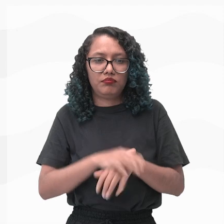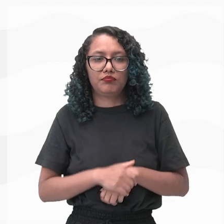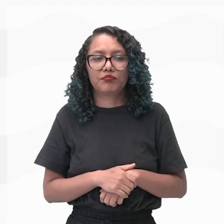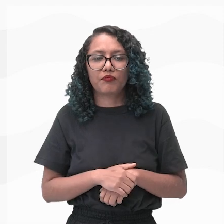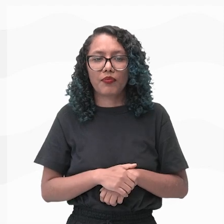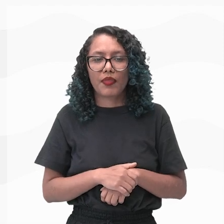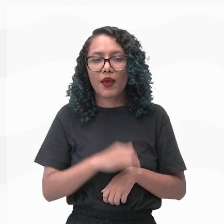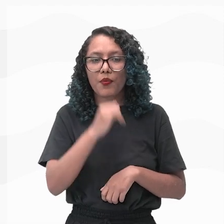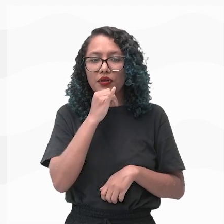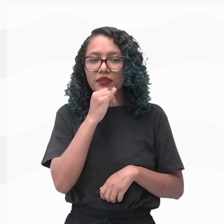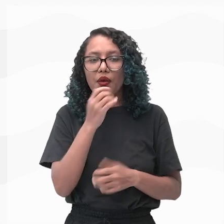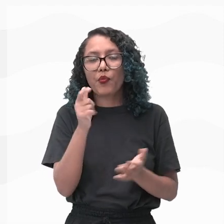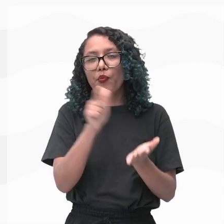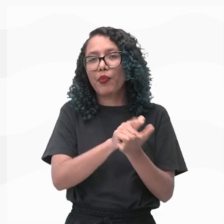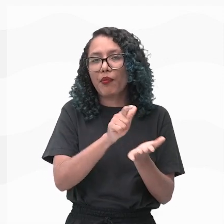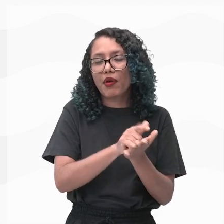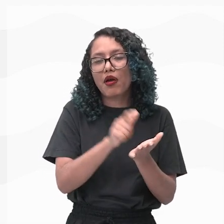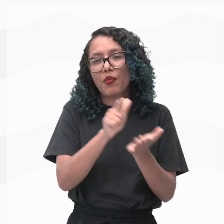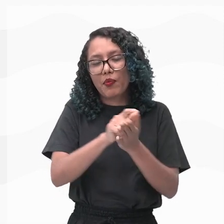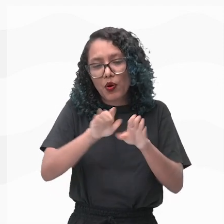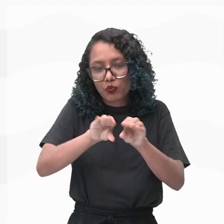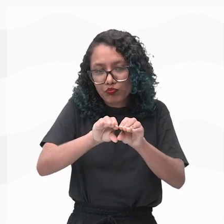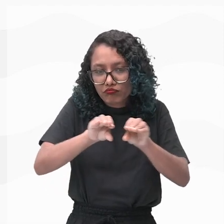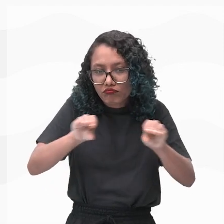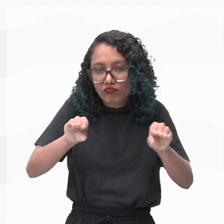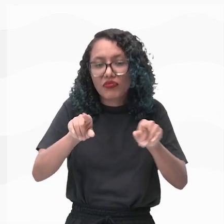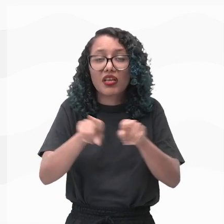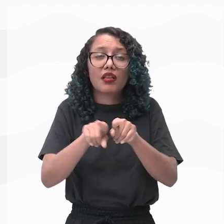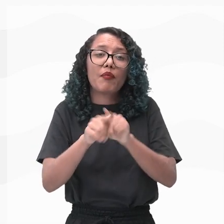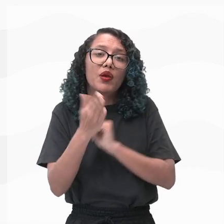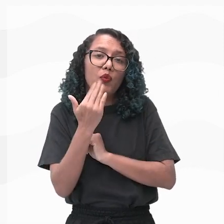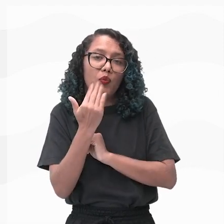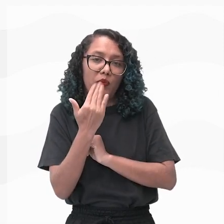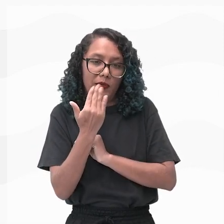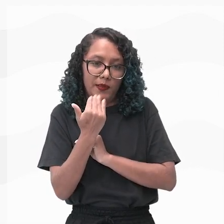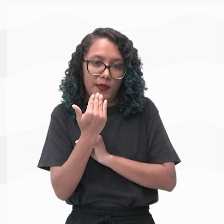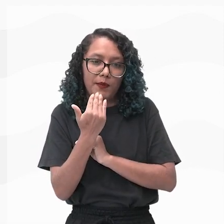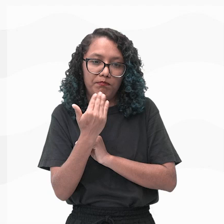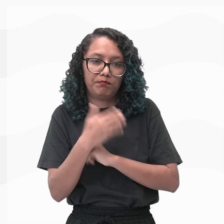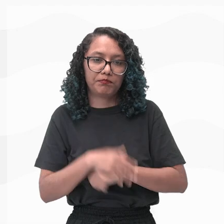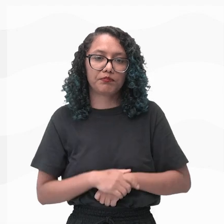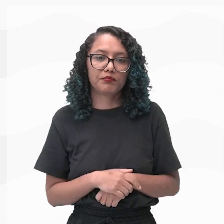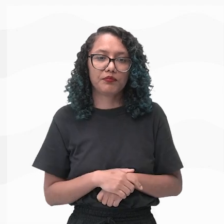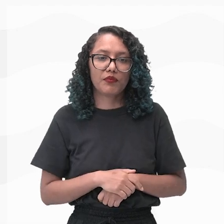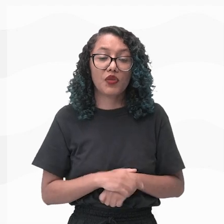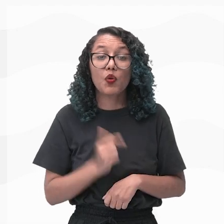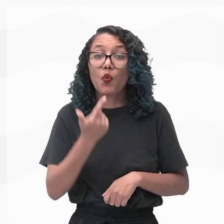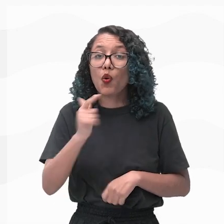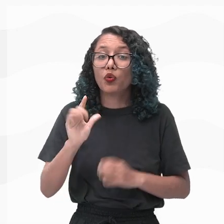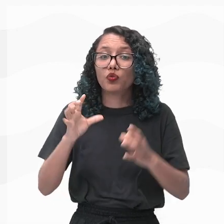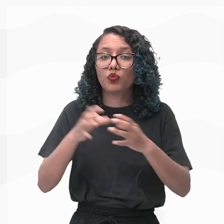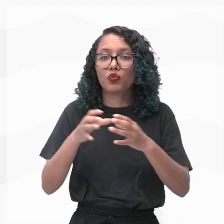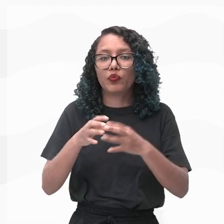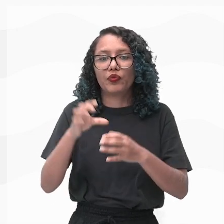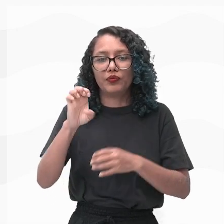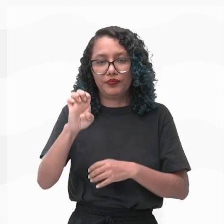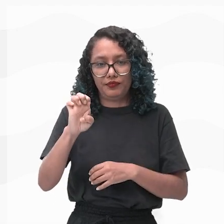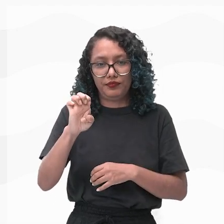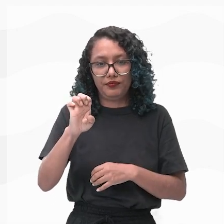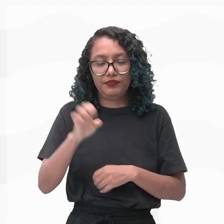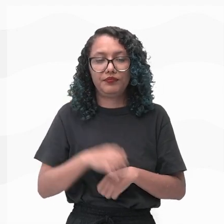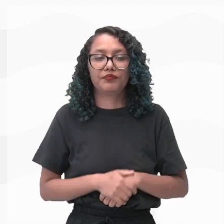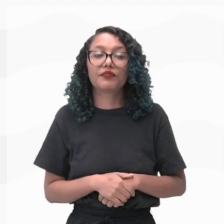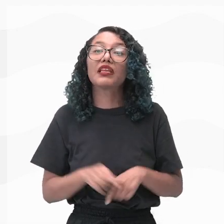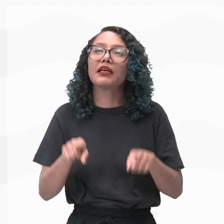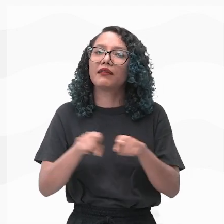Exemplo, papel, papelão e restos de alimentos. E também o grupo E, que também são